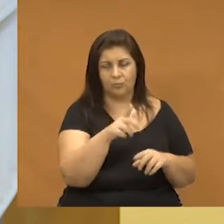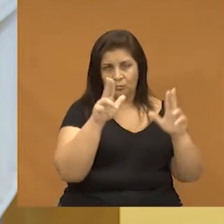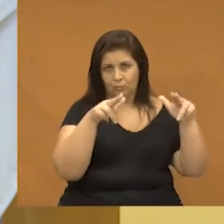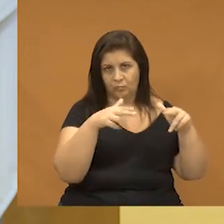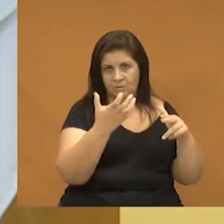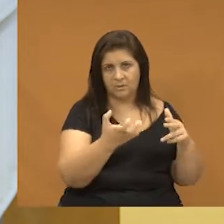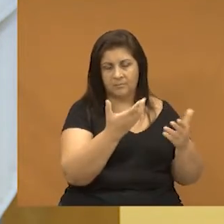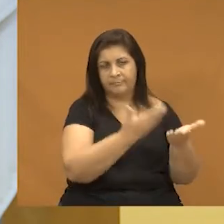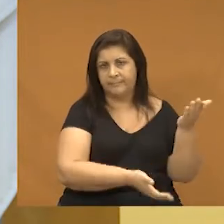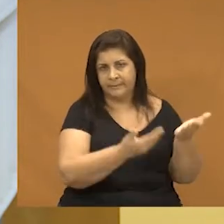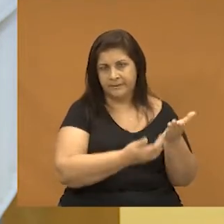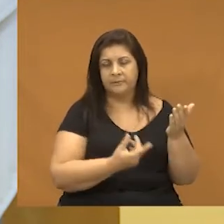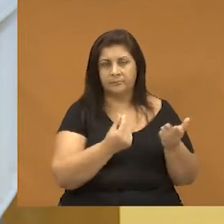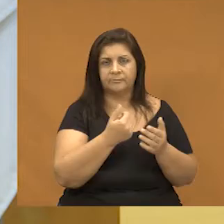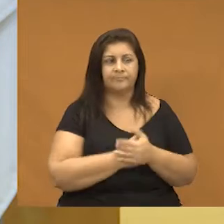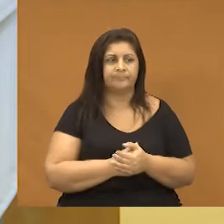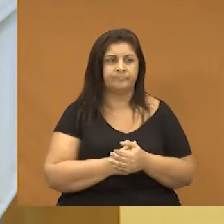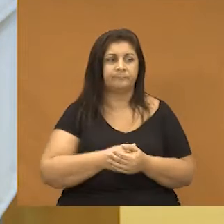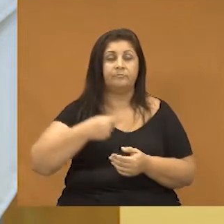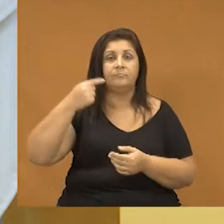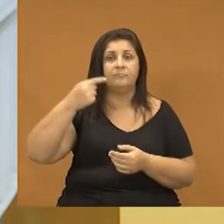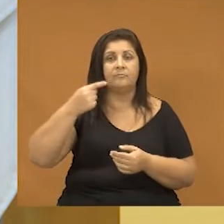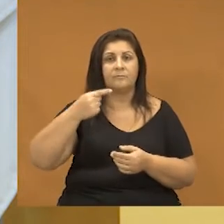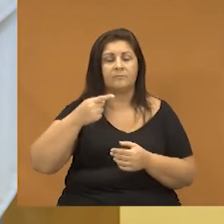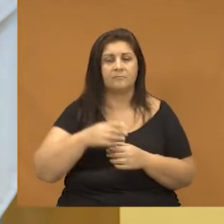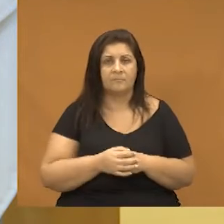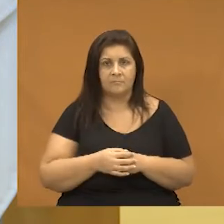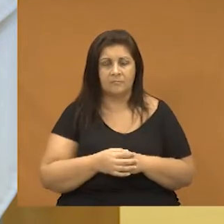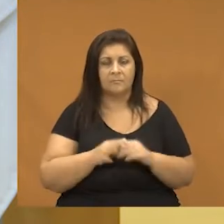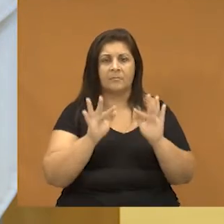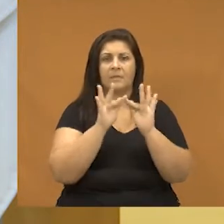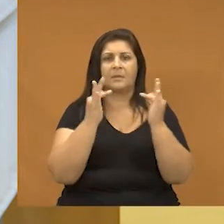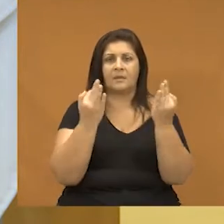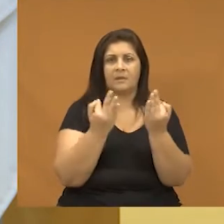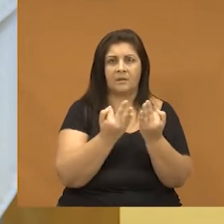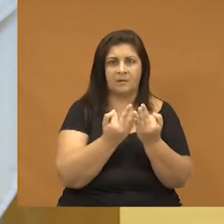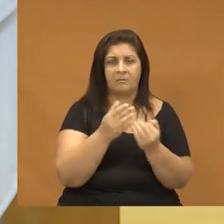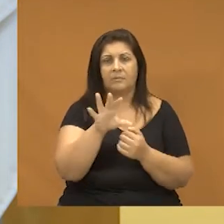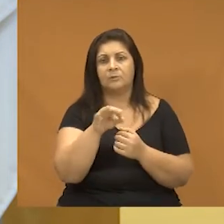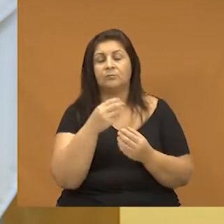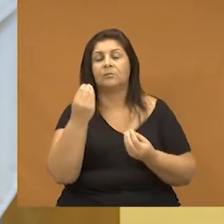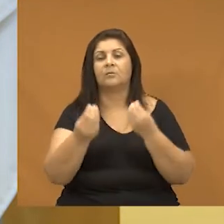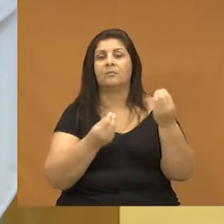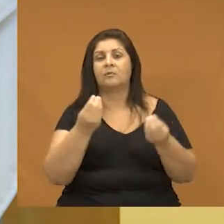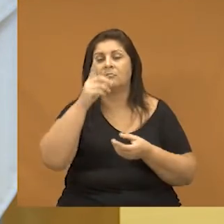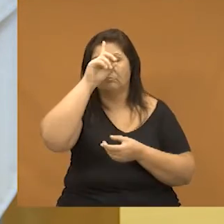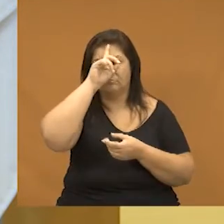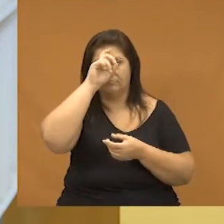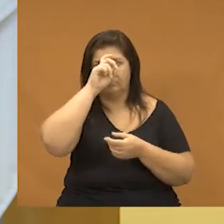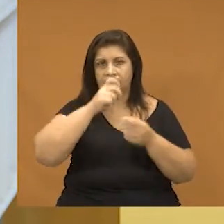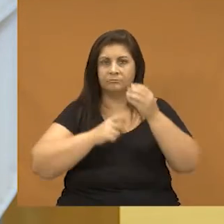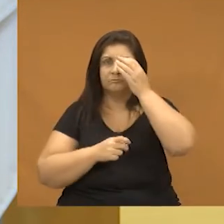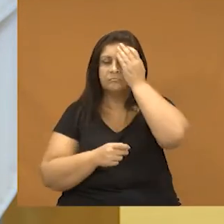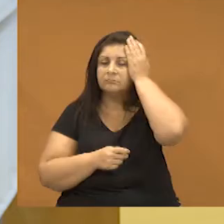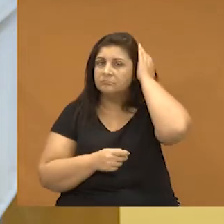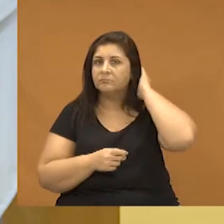essas razões, Aderbal, primeiro que passará pelo crivo da família e do paciente escolher a unidade do hospital que